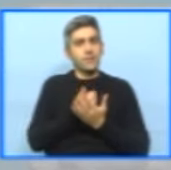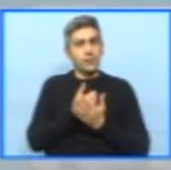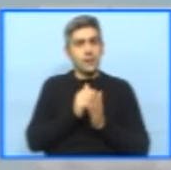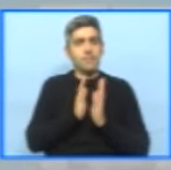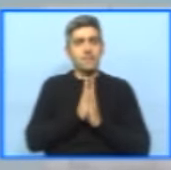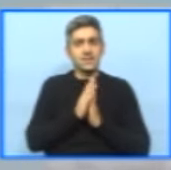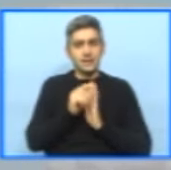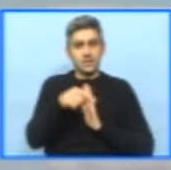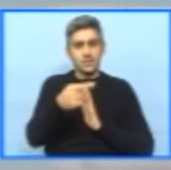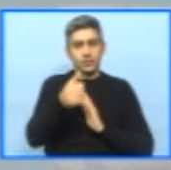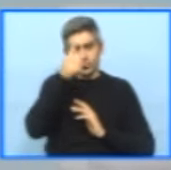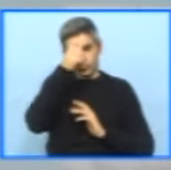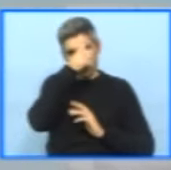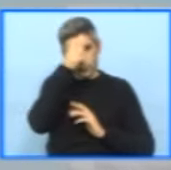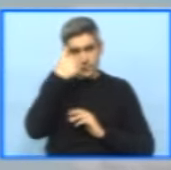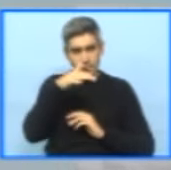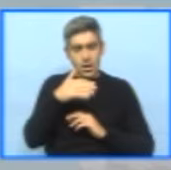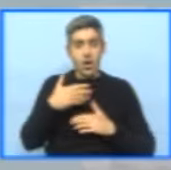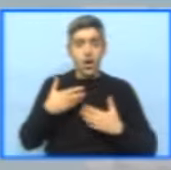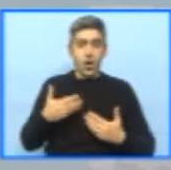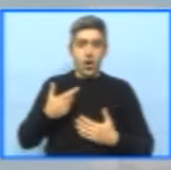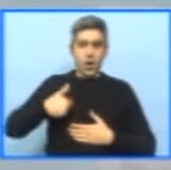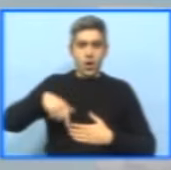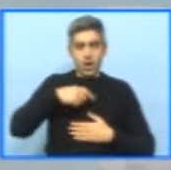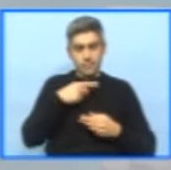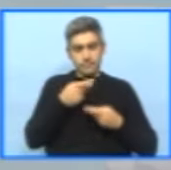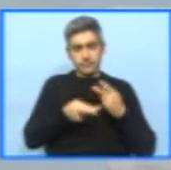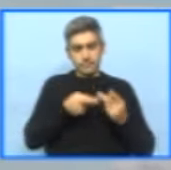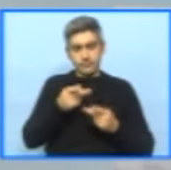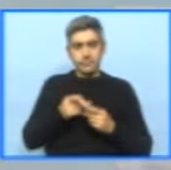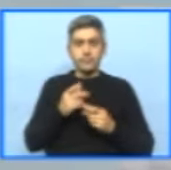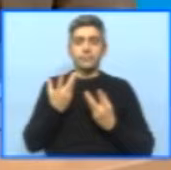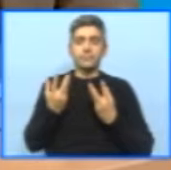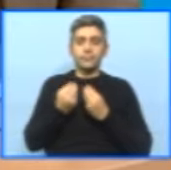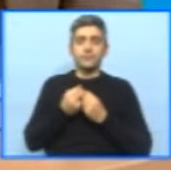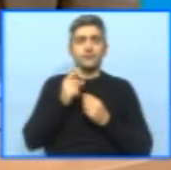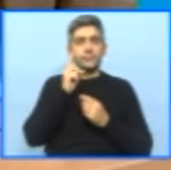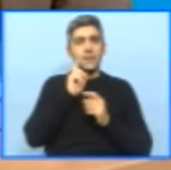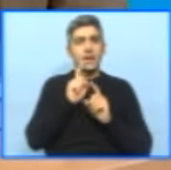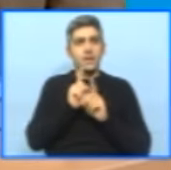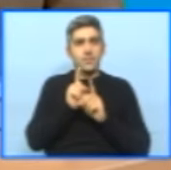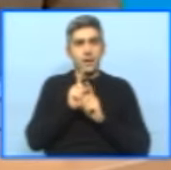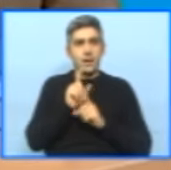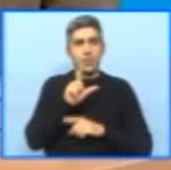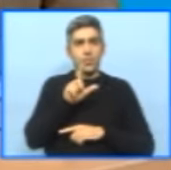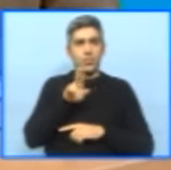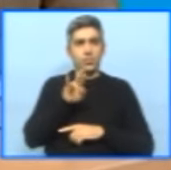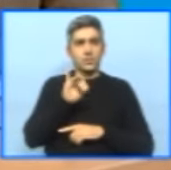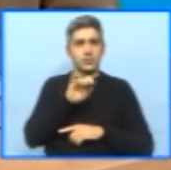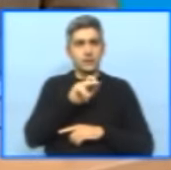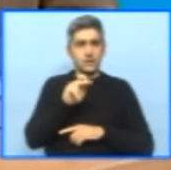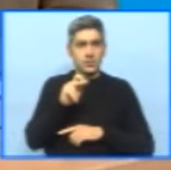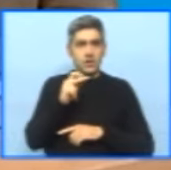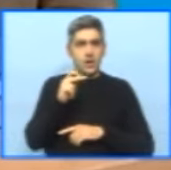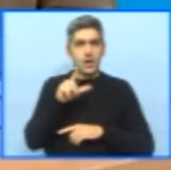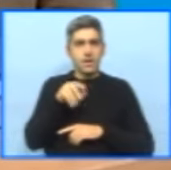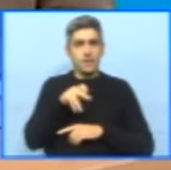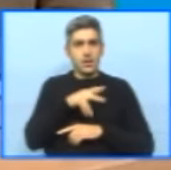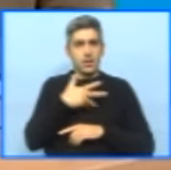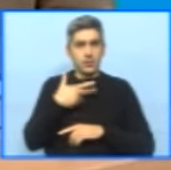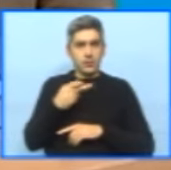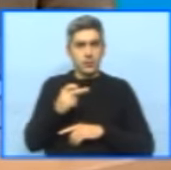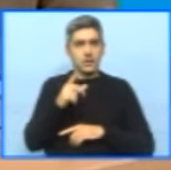deste domingo e que agora analisamos com a irmã Luísa Almendra, professora de Sagrada Escritura na Universidade Católica Portuguesa, e o padre Nélio